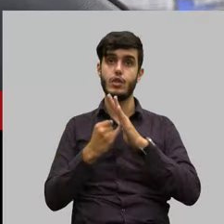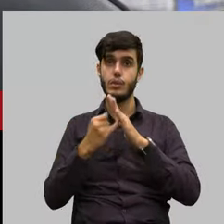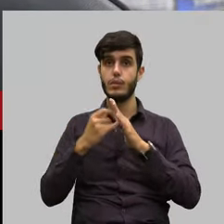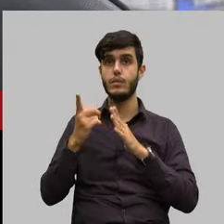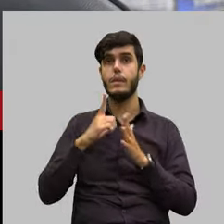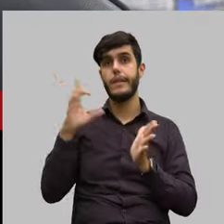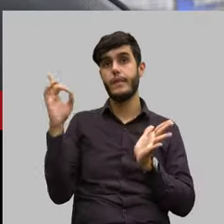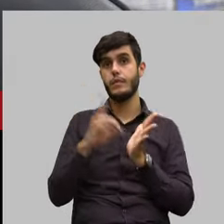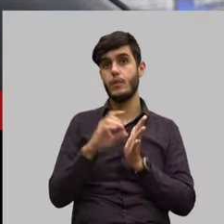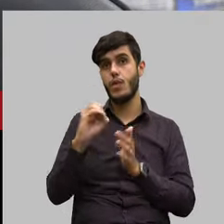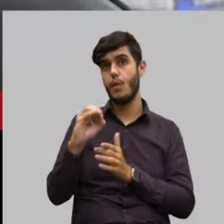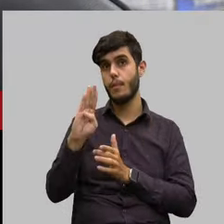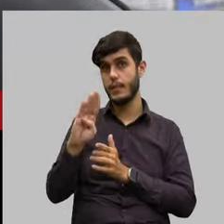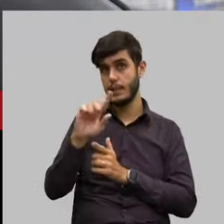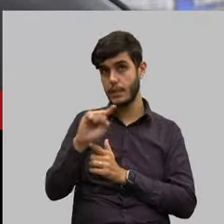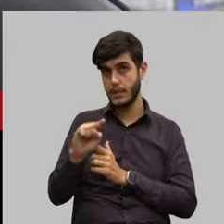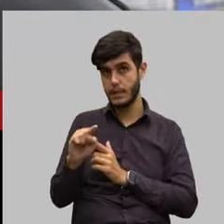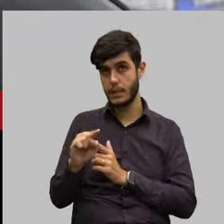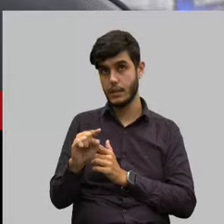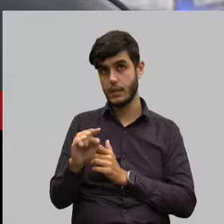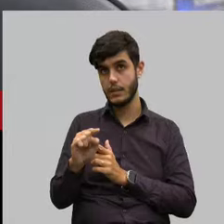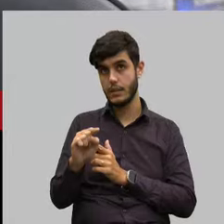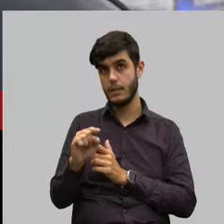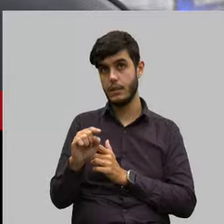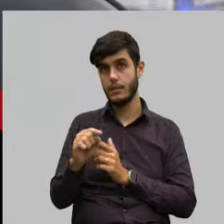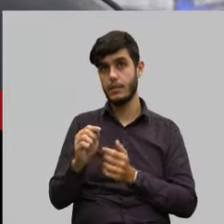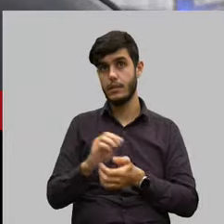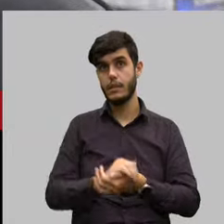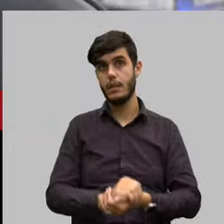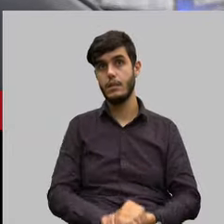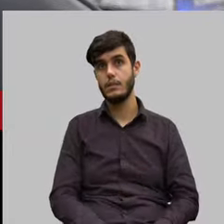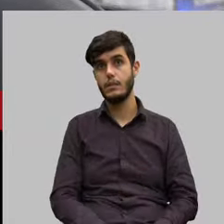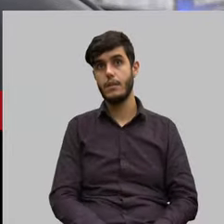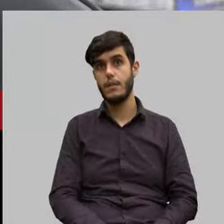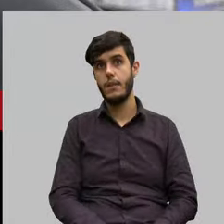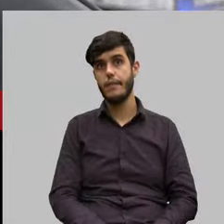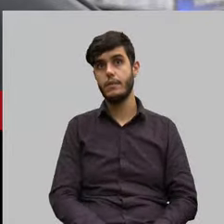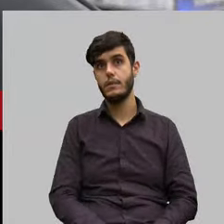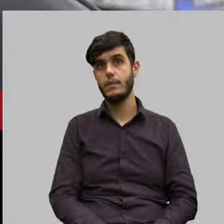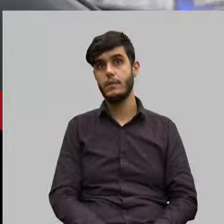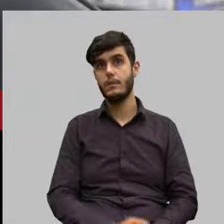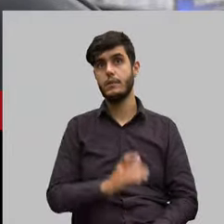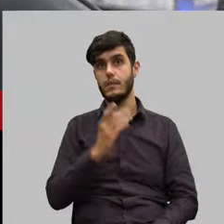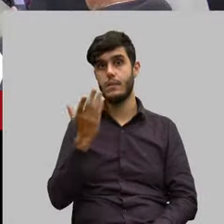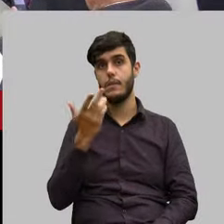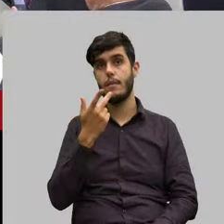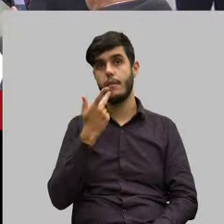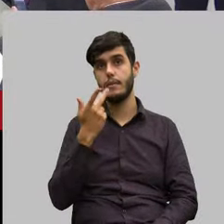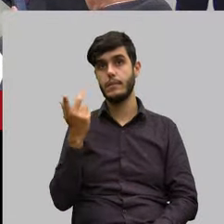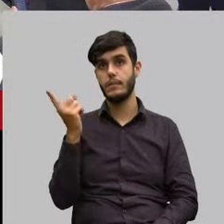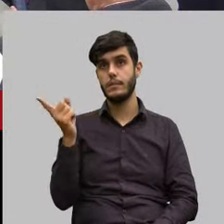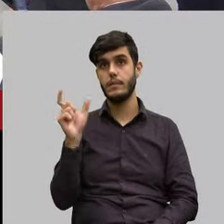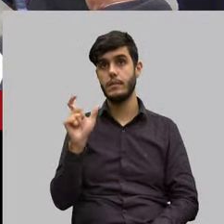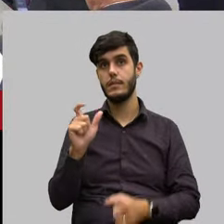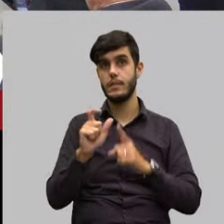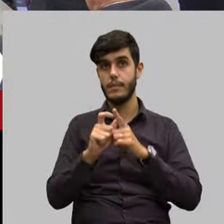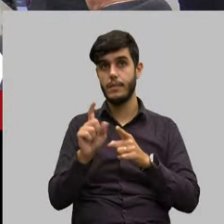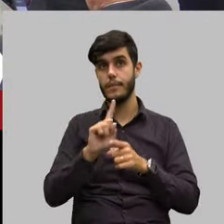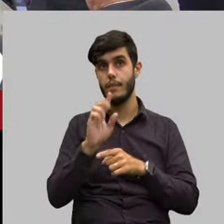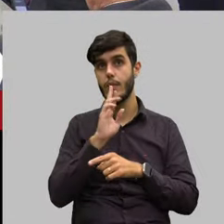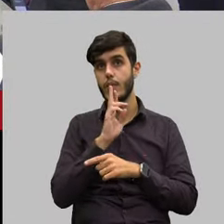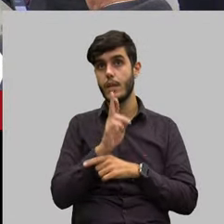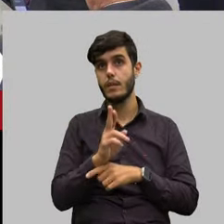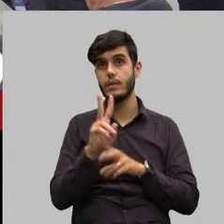pelo obz acho que é isso vou passar a palavra agora pro secretário secretário a senhora não respondeu